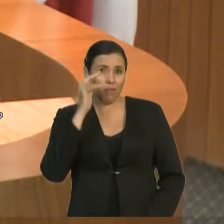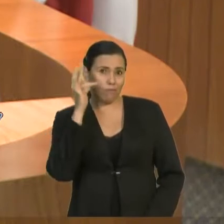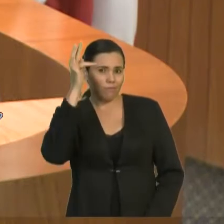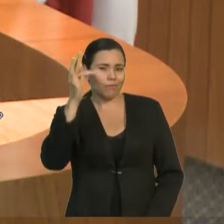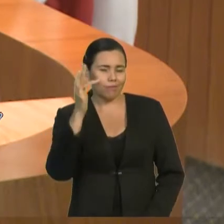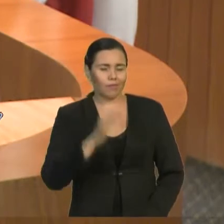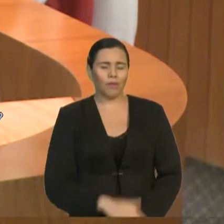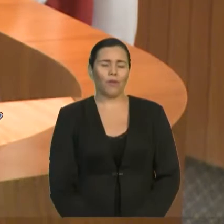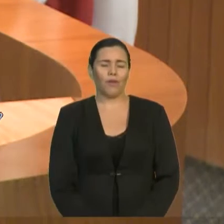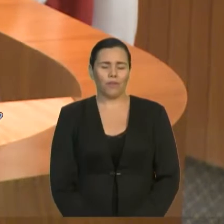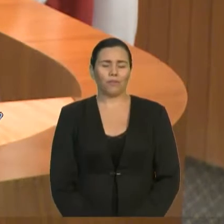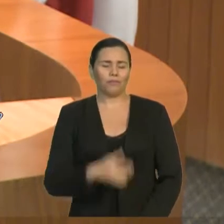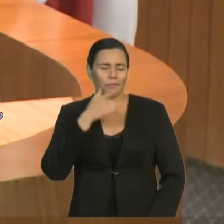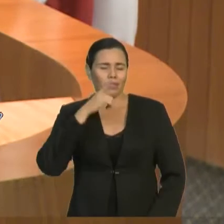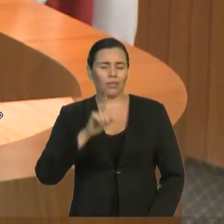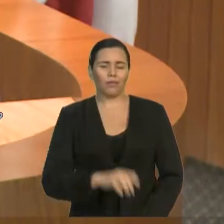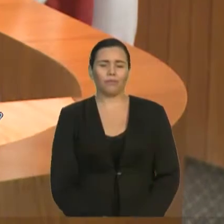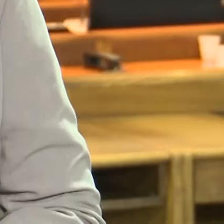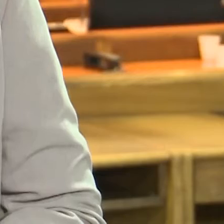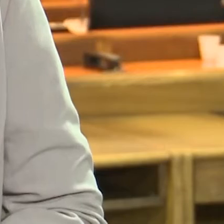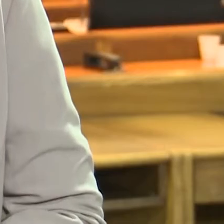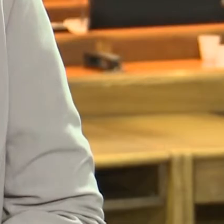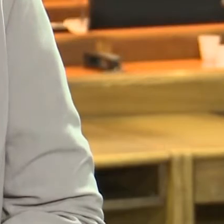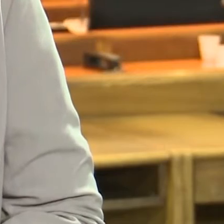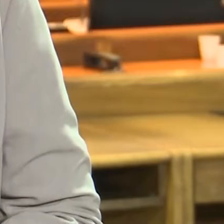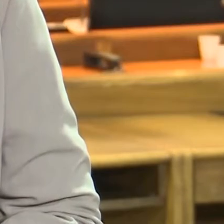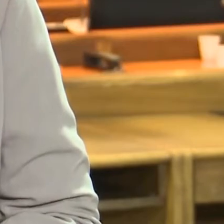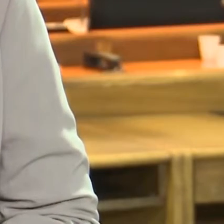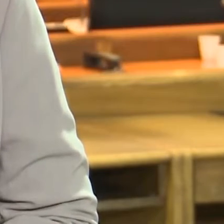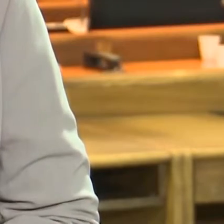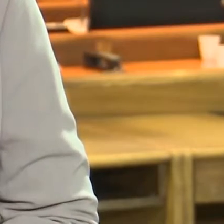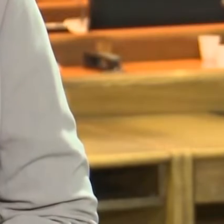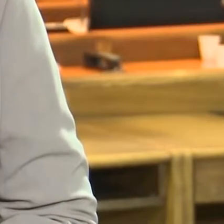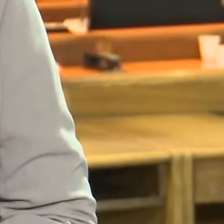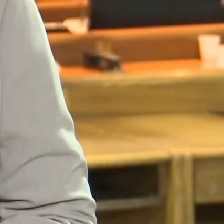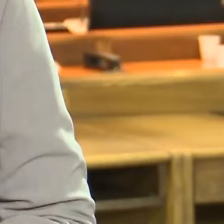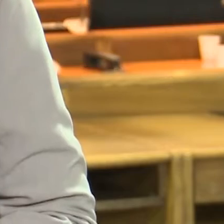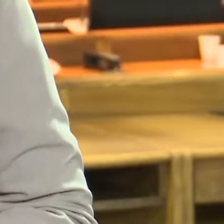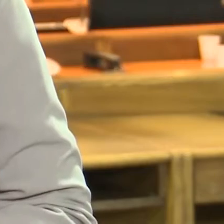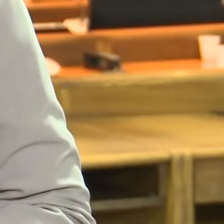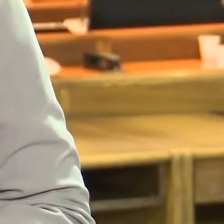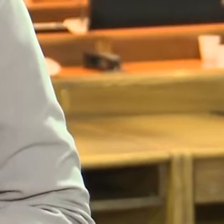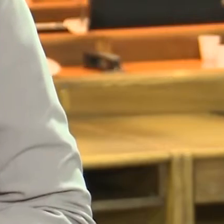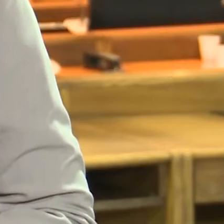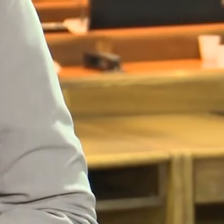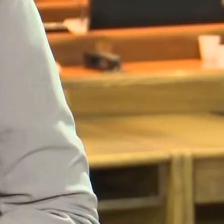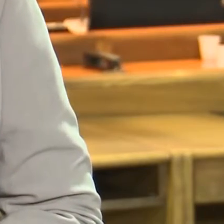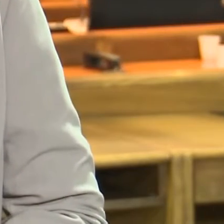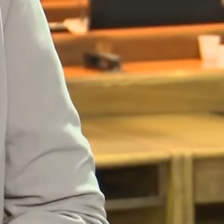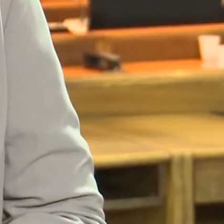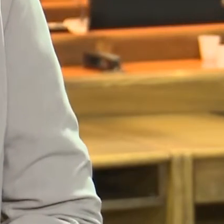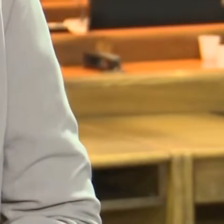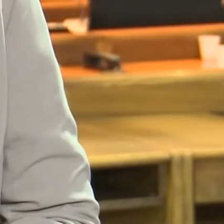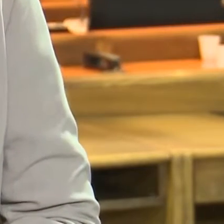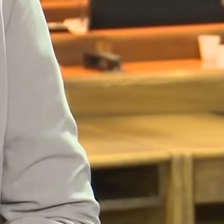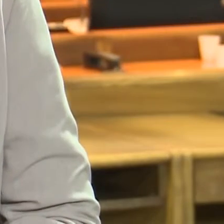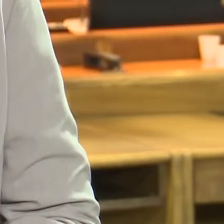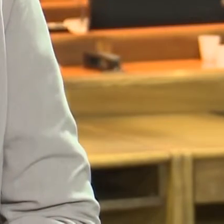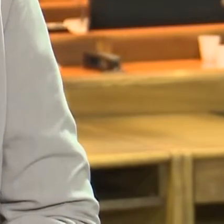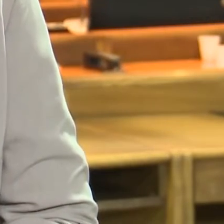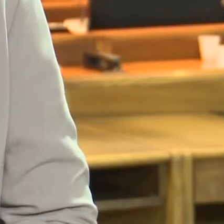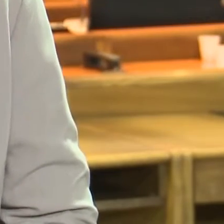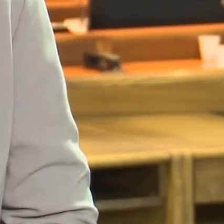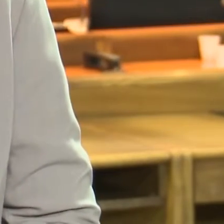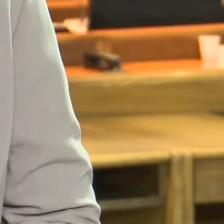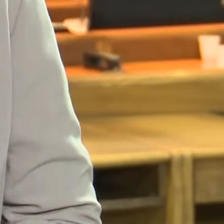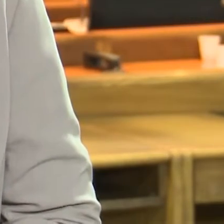que se elegeu em Santana do Maranhão. O deputado Hilda Amaral falou sobre os resultados das eleições municipais da cidade